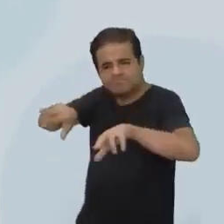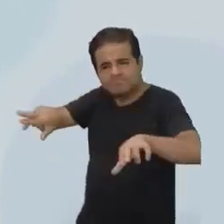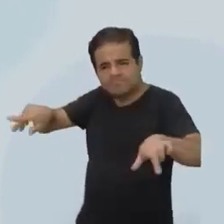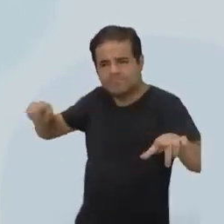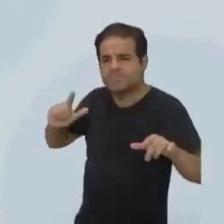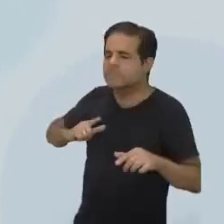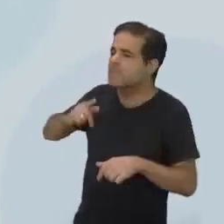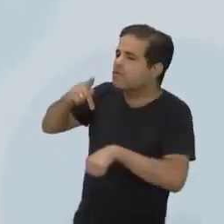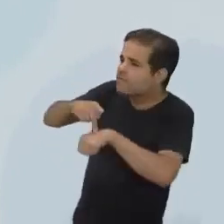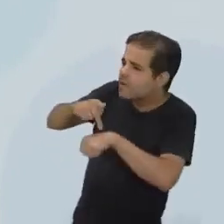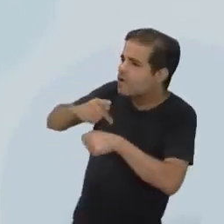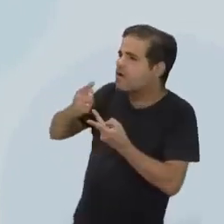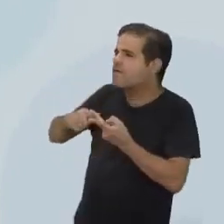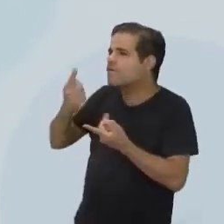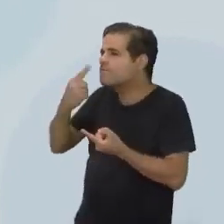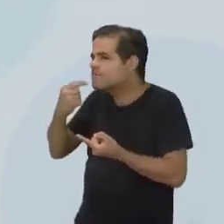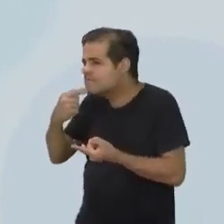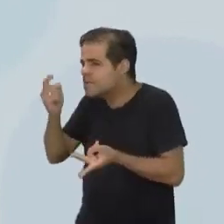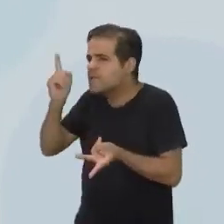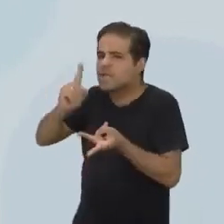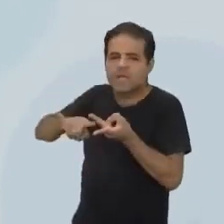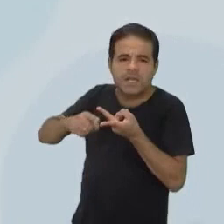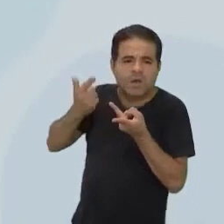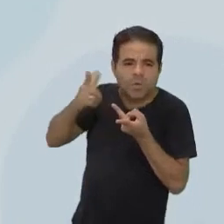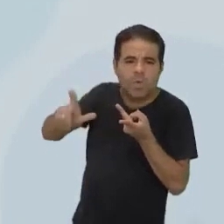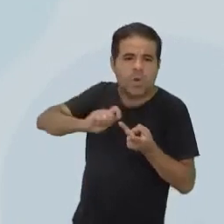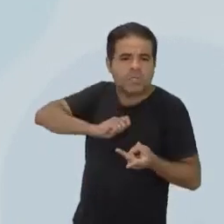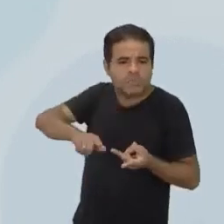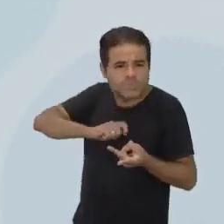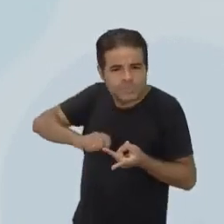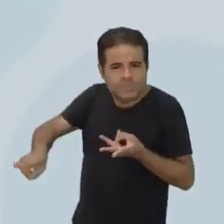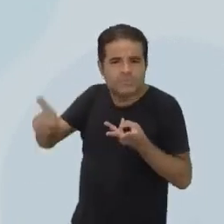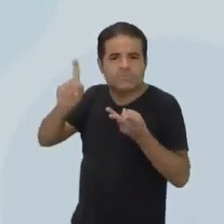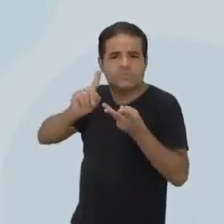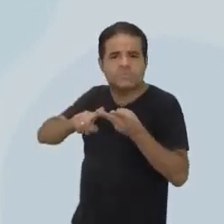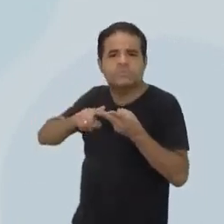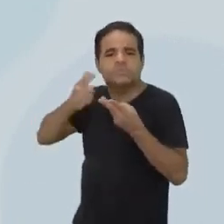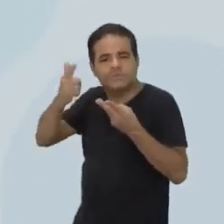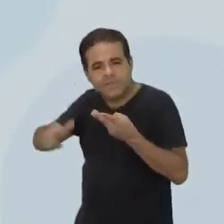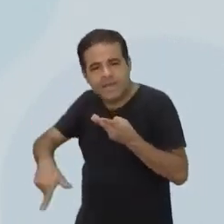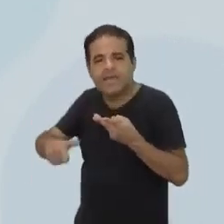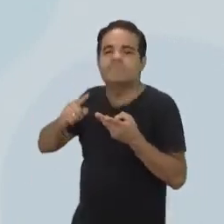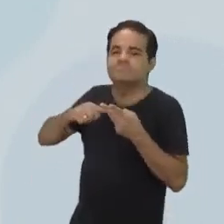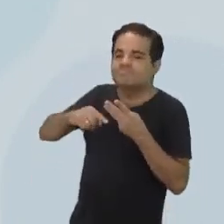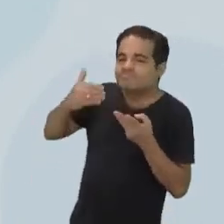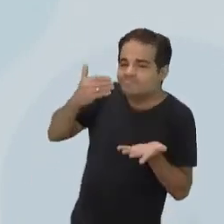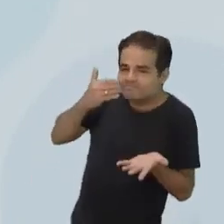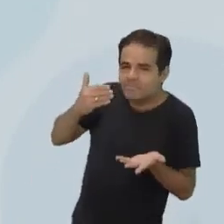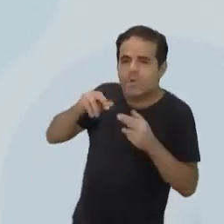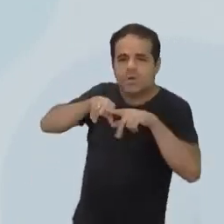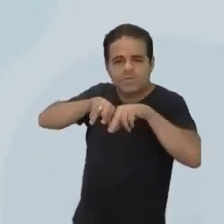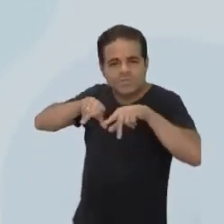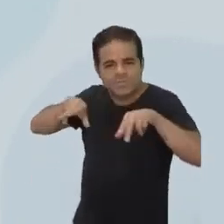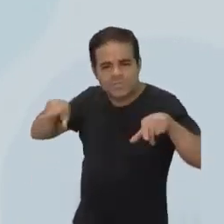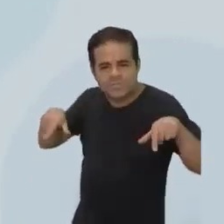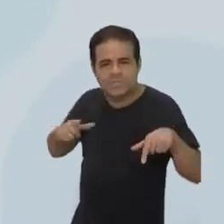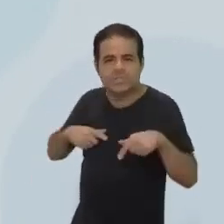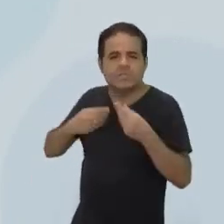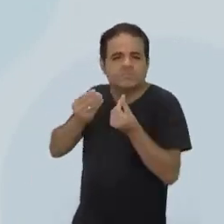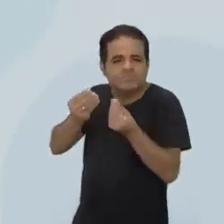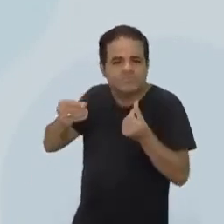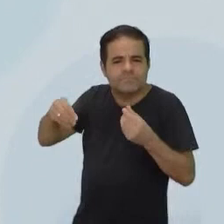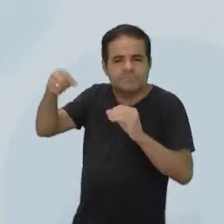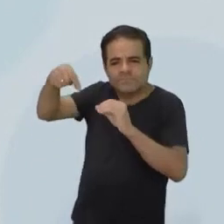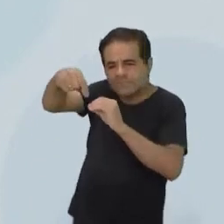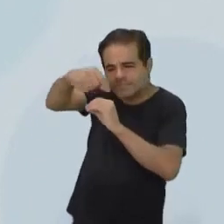gente tem ali, ó, rochas vermelhas, a gente tem uma outra ali azul, né? E tem aquelas rochas também que tem aquele